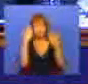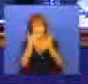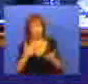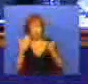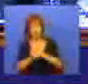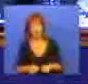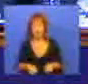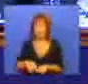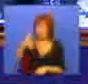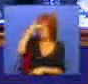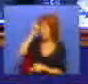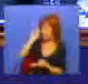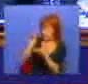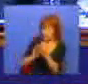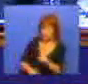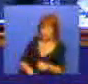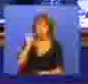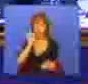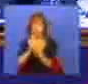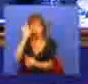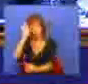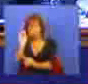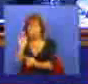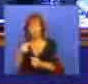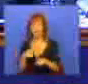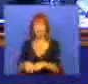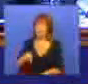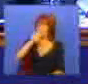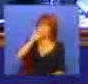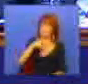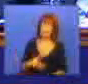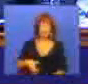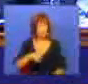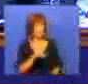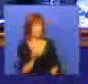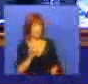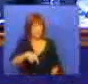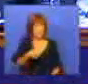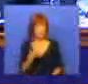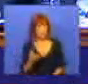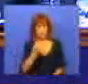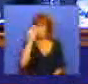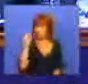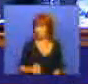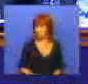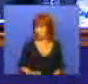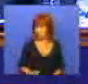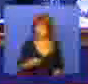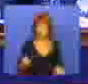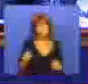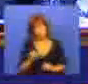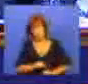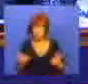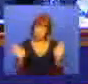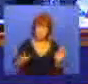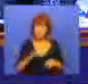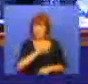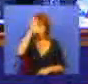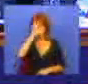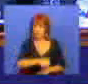estudos, pareceres, consultores e, pasme-se, em 96,4%. Nada mal, Sr.